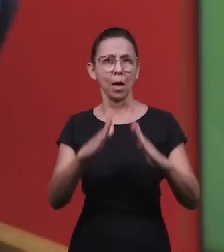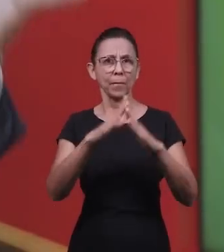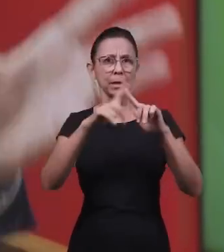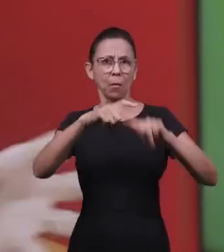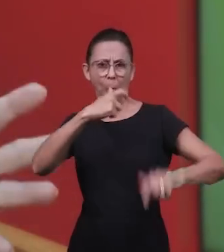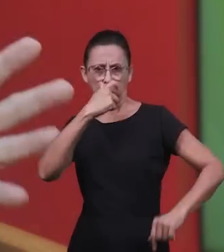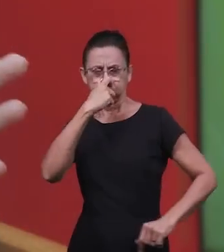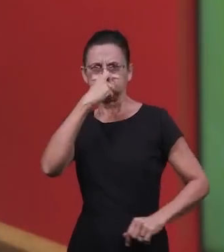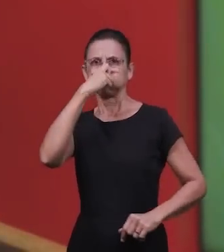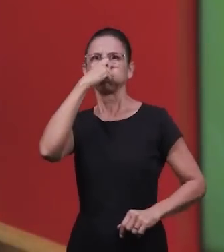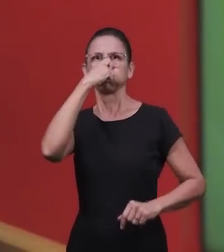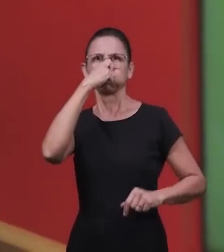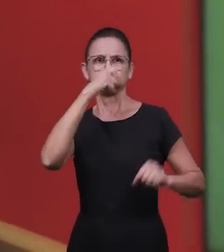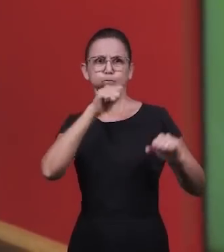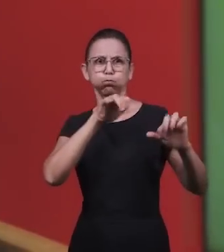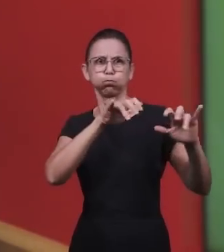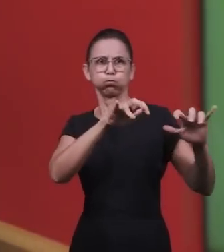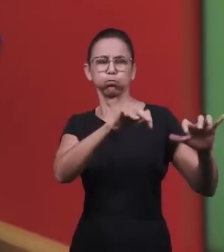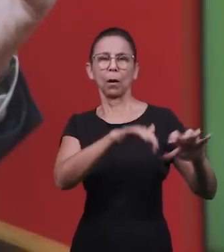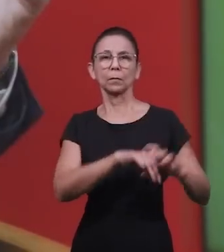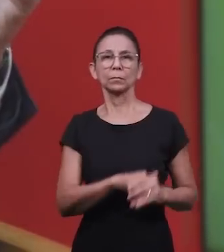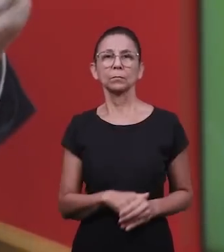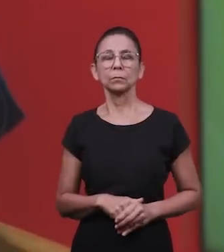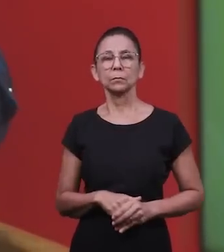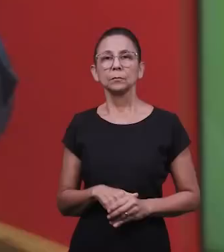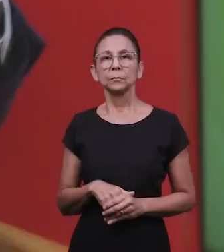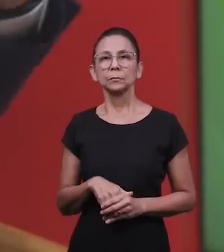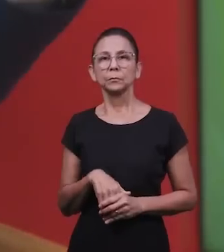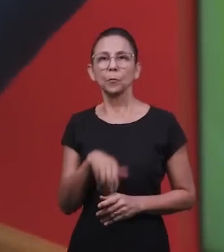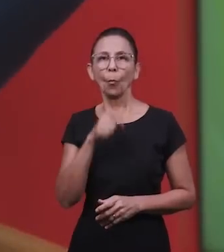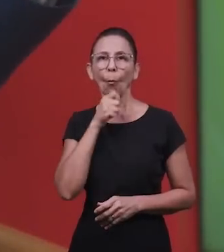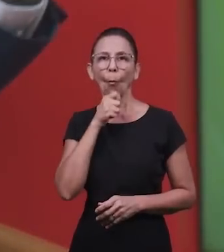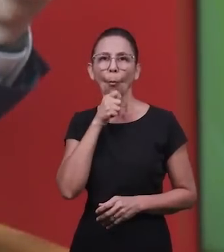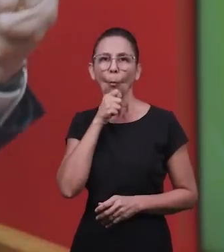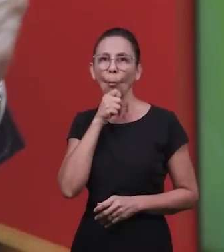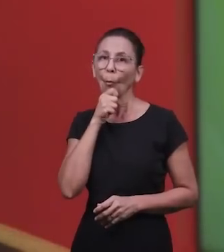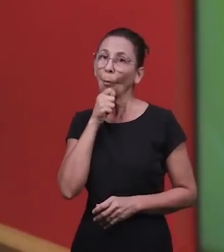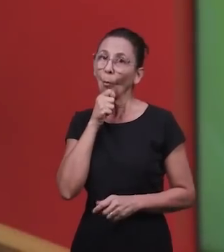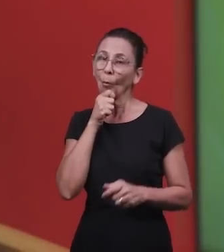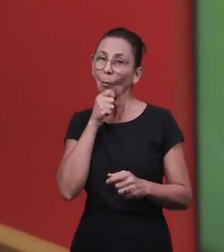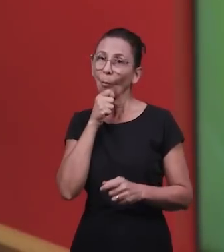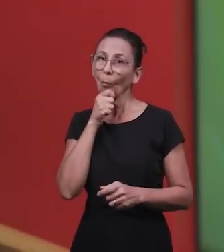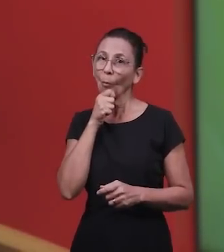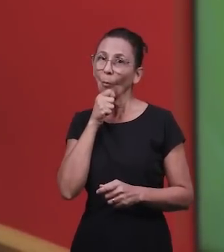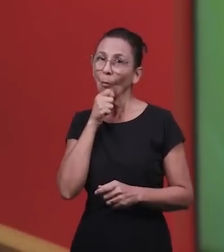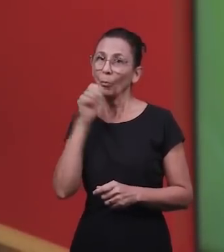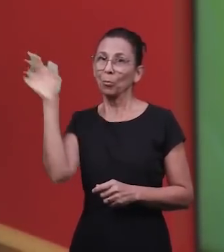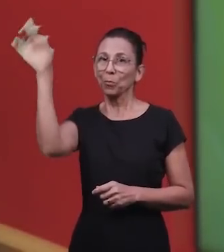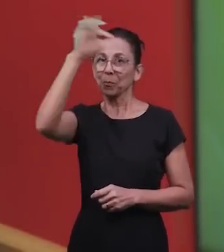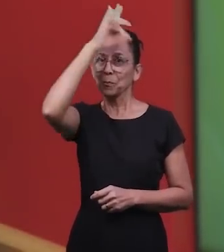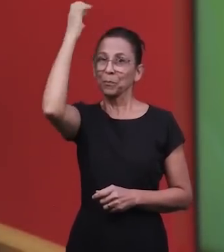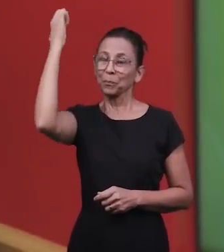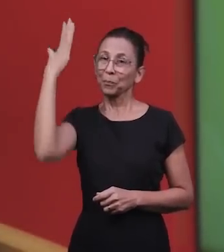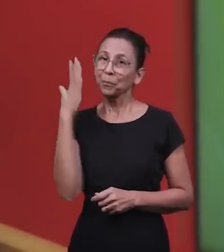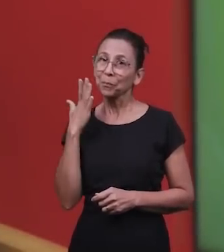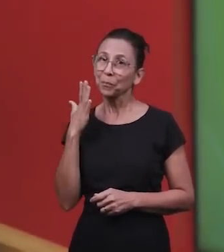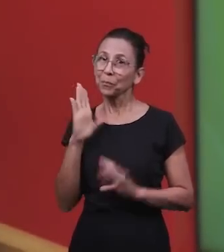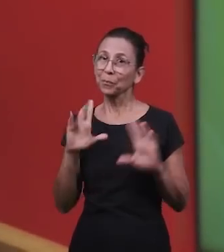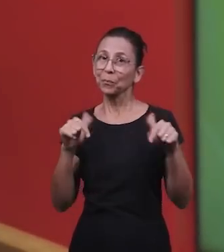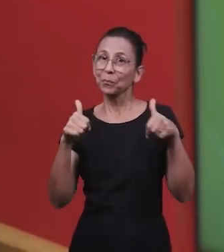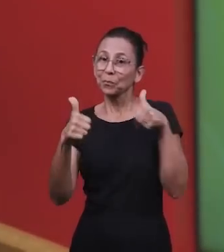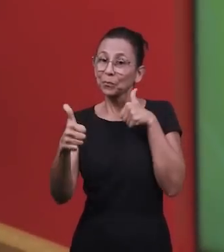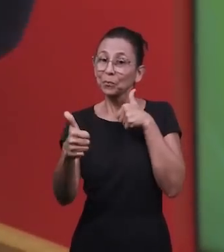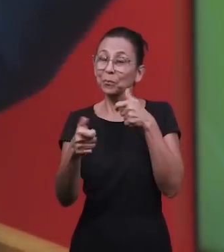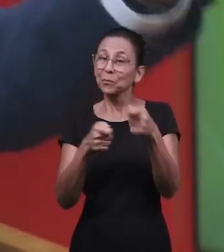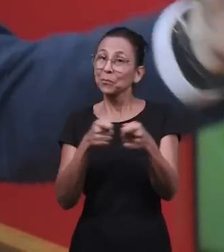tenho multidão. Mas se não tiver o governo do Espírito Santo, o Espírito Santo